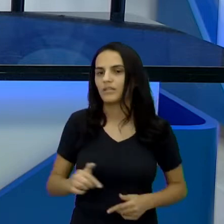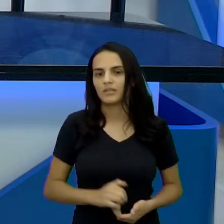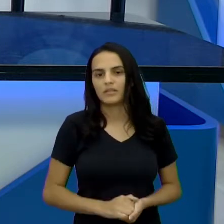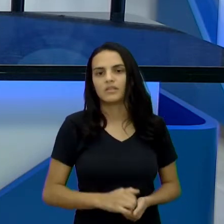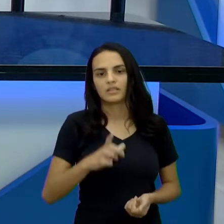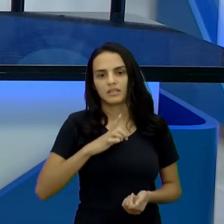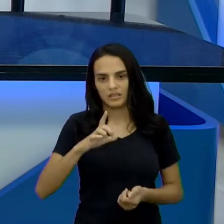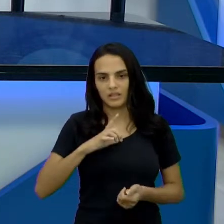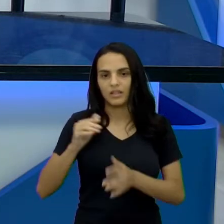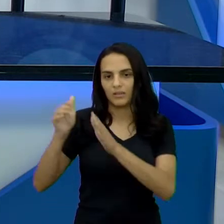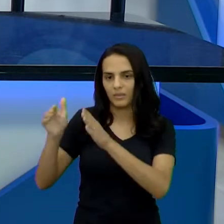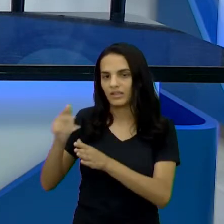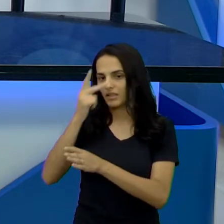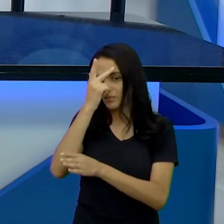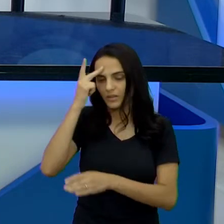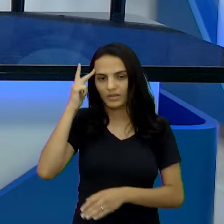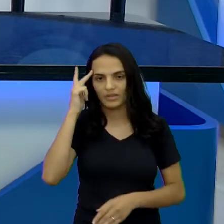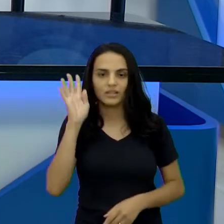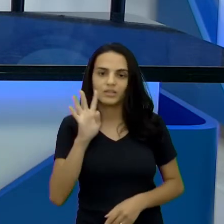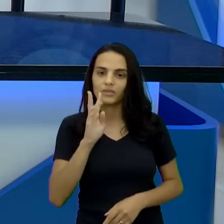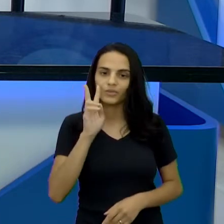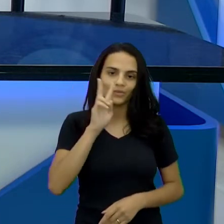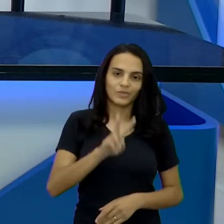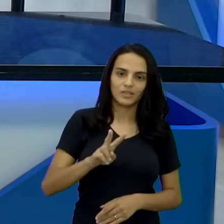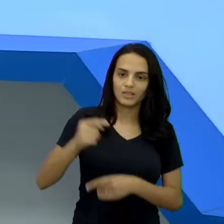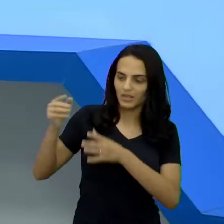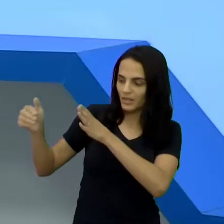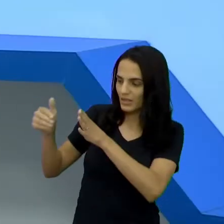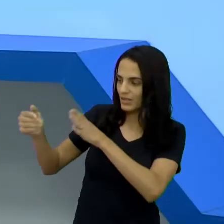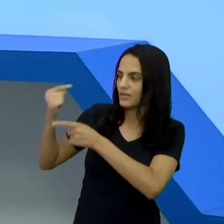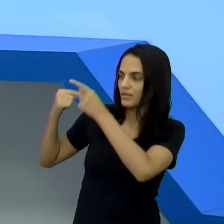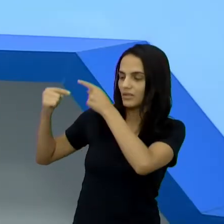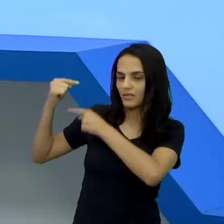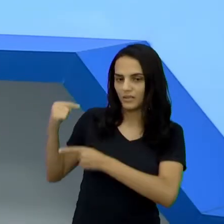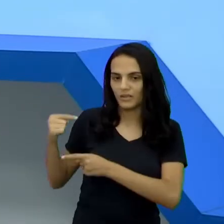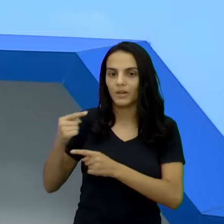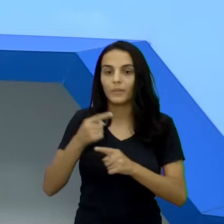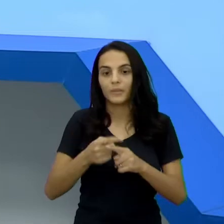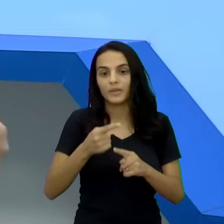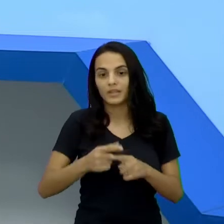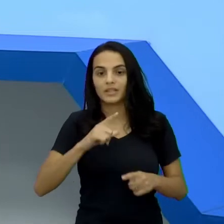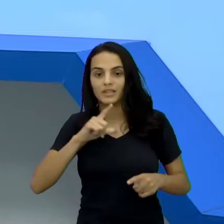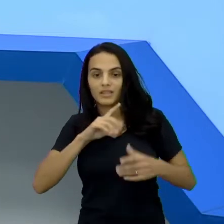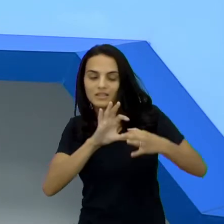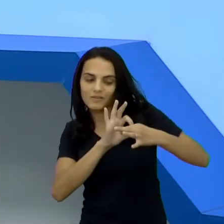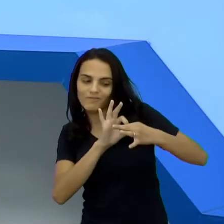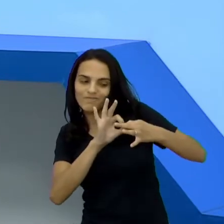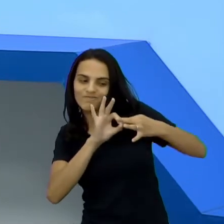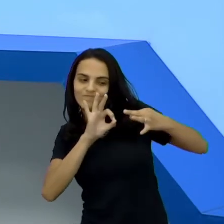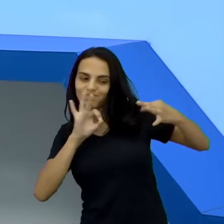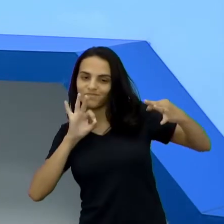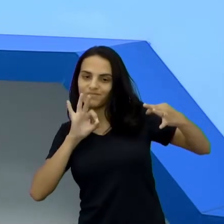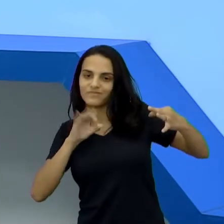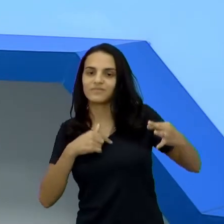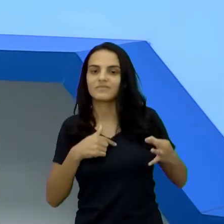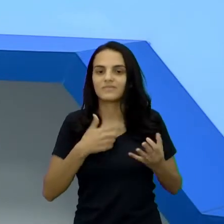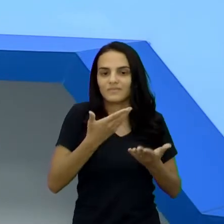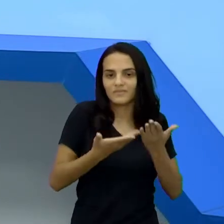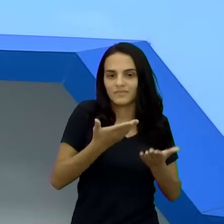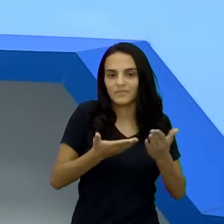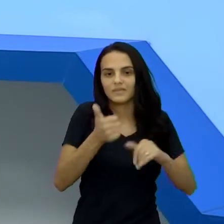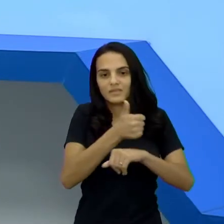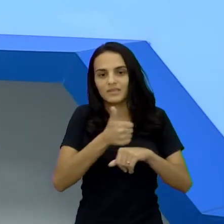Existe uma parte desse pessoal que eu não vejo nas gerações anteriores que já tem esse desprendimento dessa estabilidade da